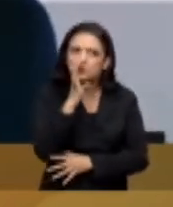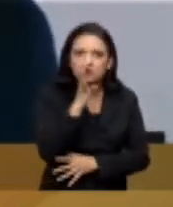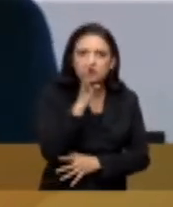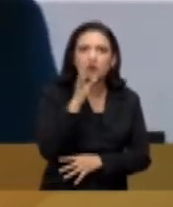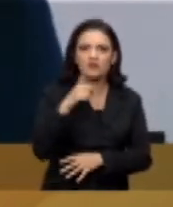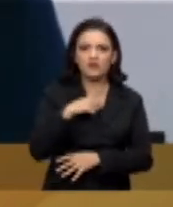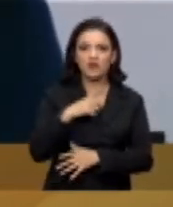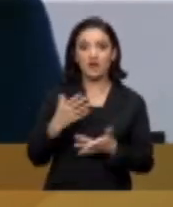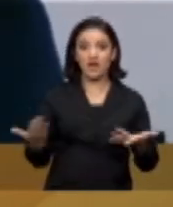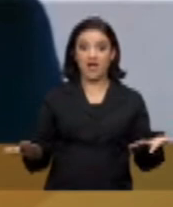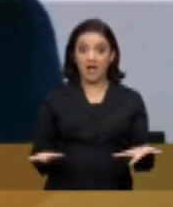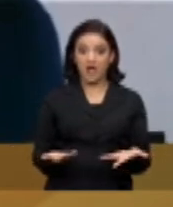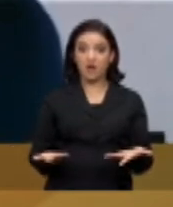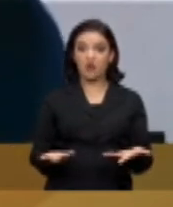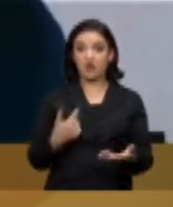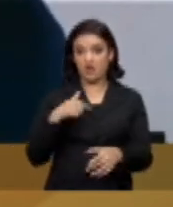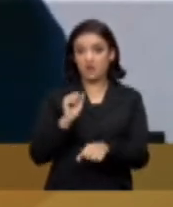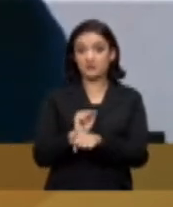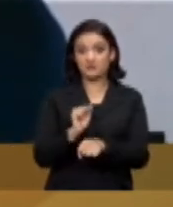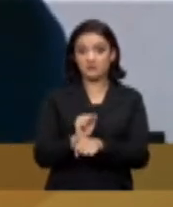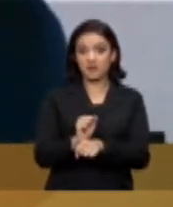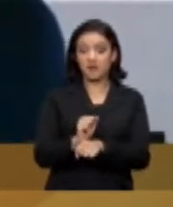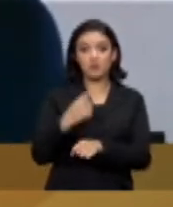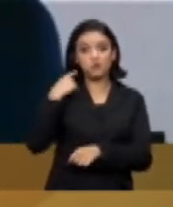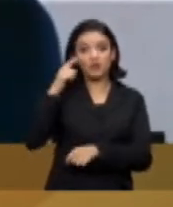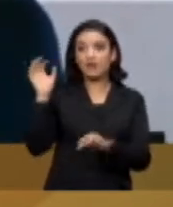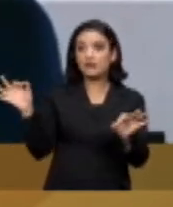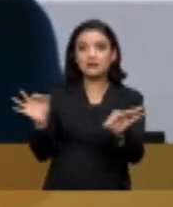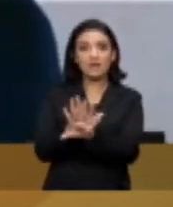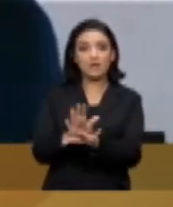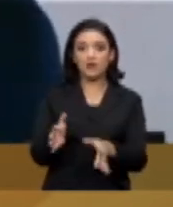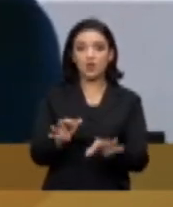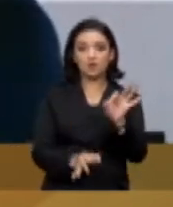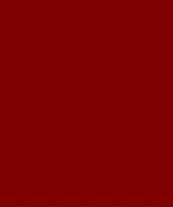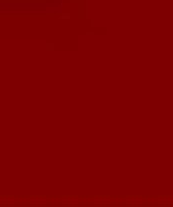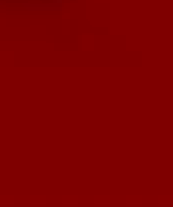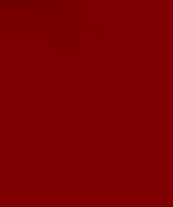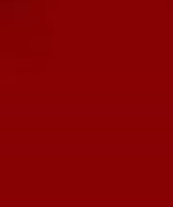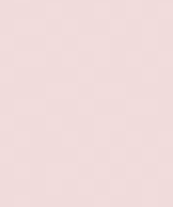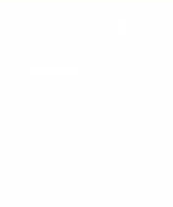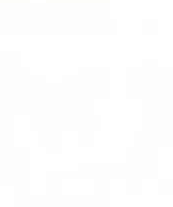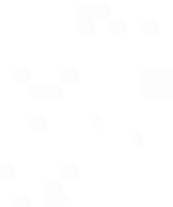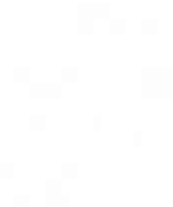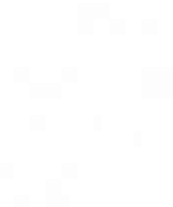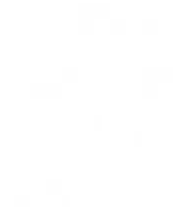agora eu espero que eles aguardem o julgamento, porque isso não é jogo de futebol.